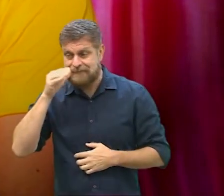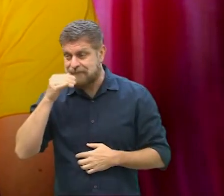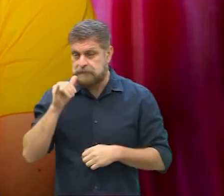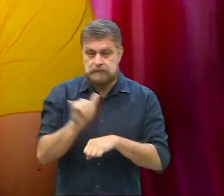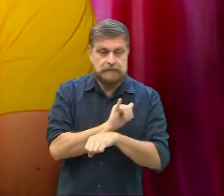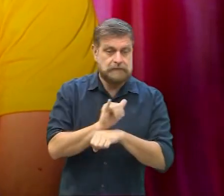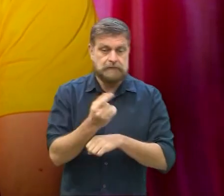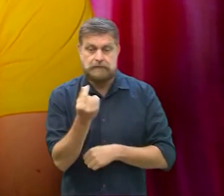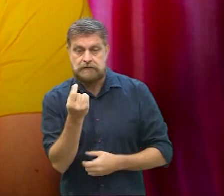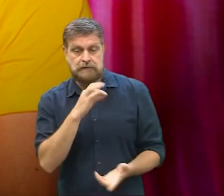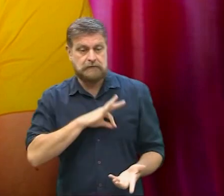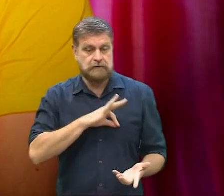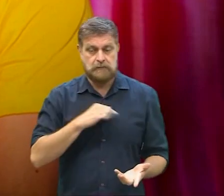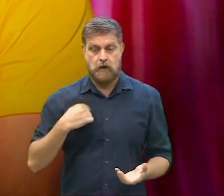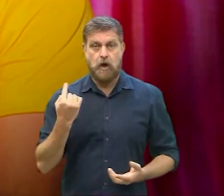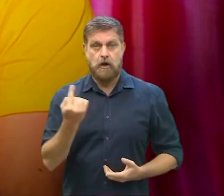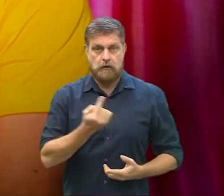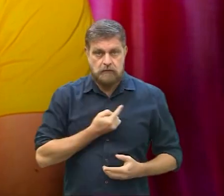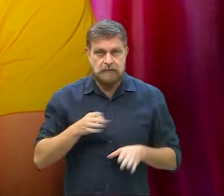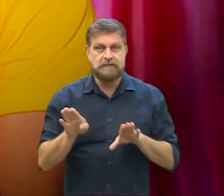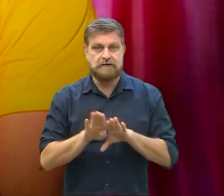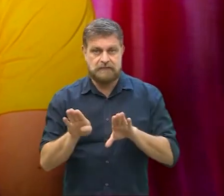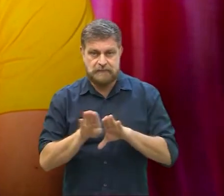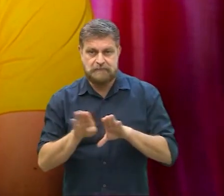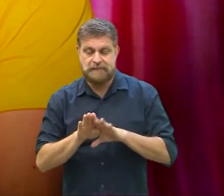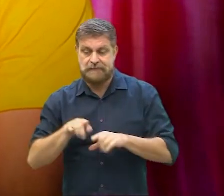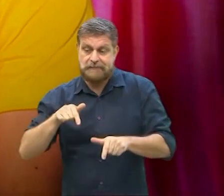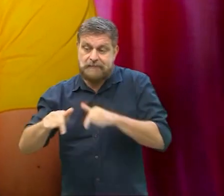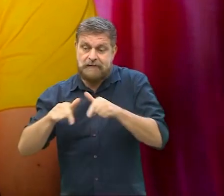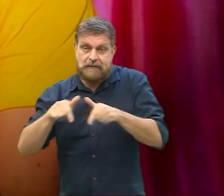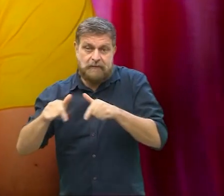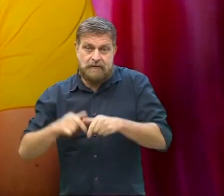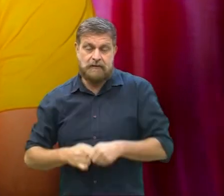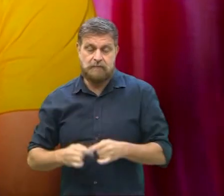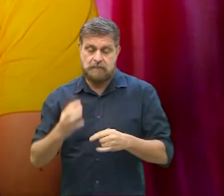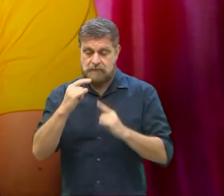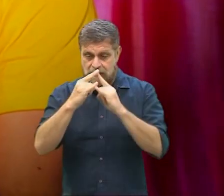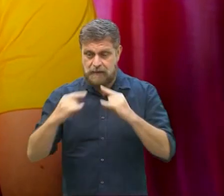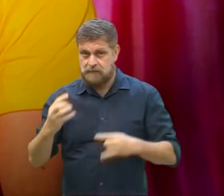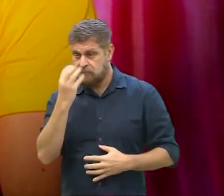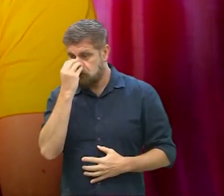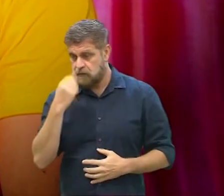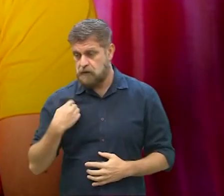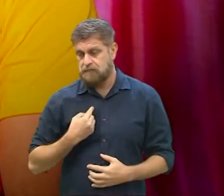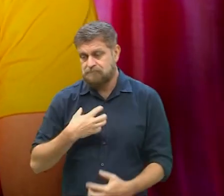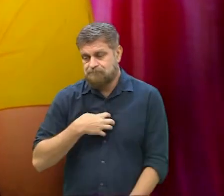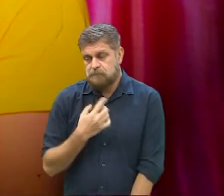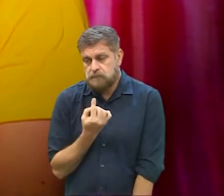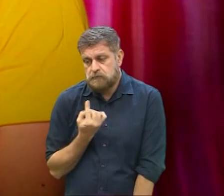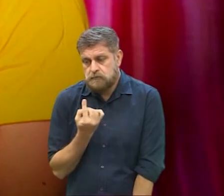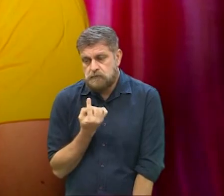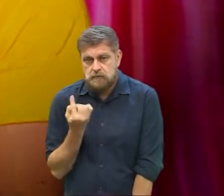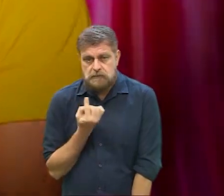formas de sobreviver, como nós artistas também, nós do circo, onde acabamos ficando sozinhos,